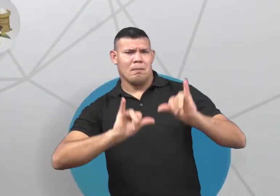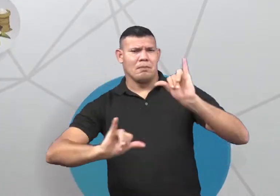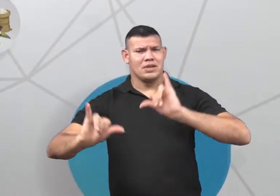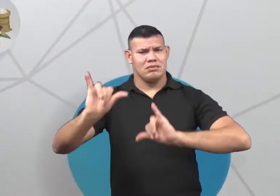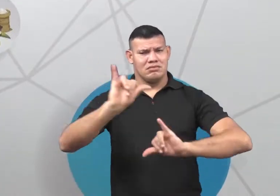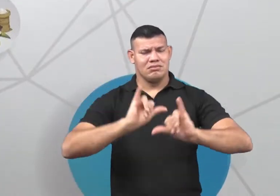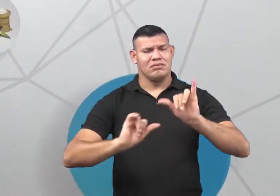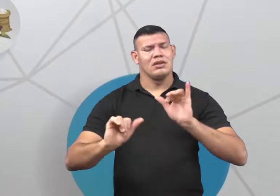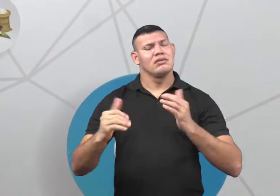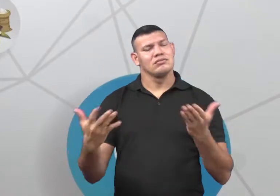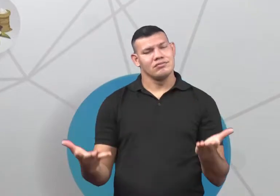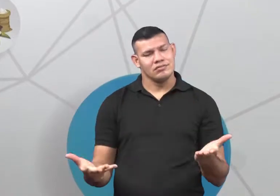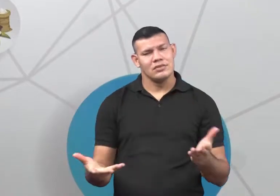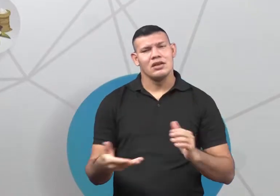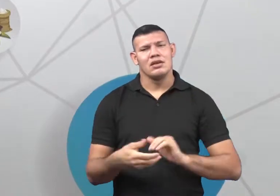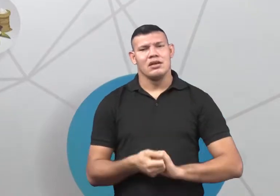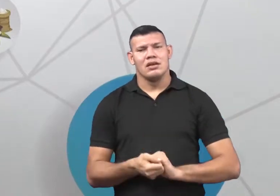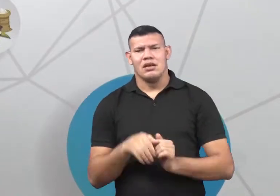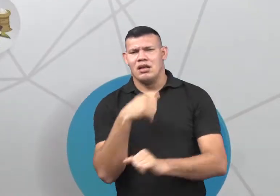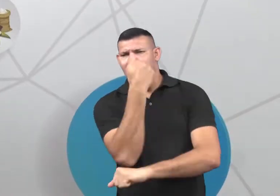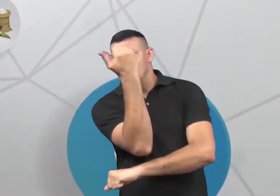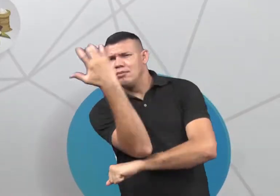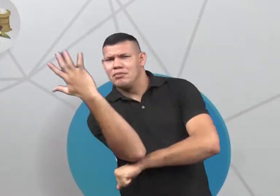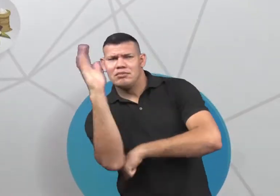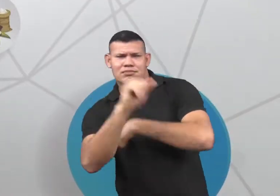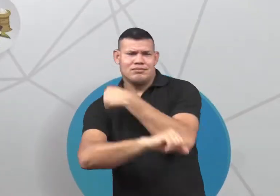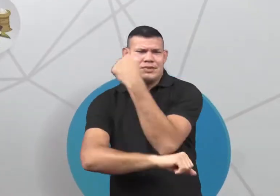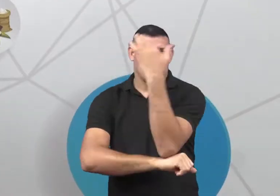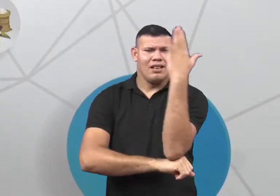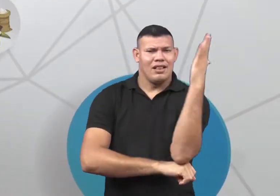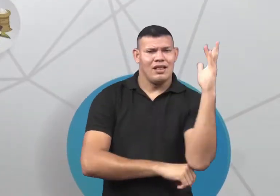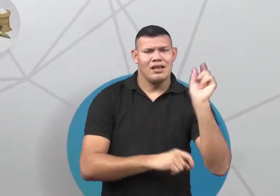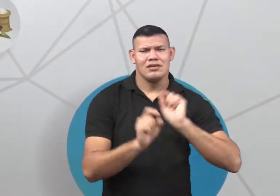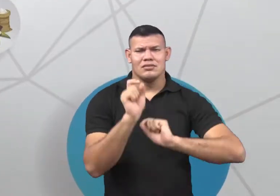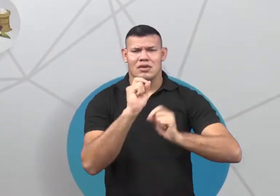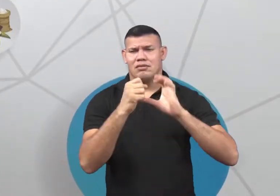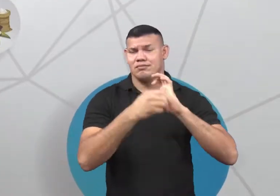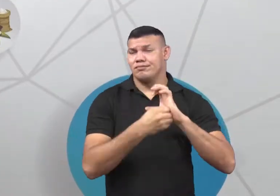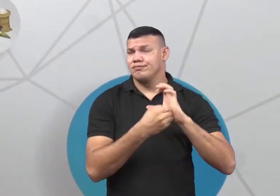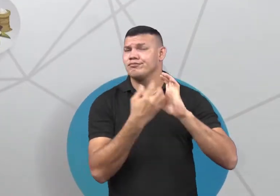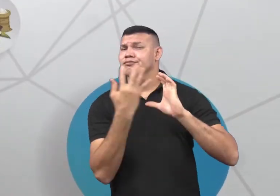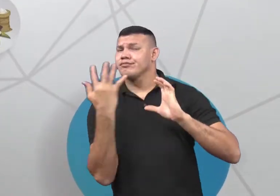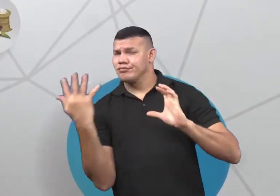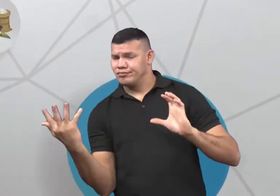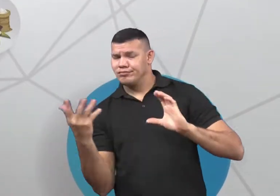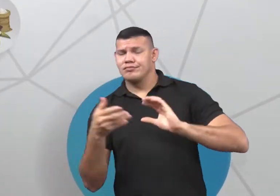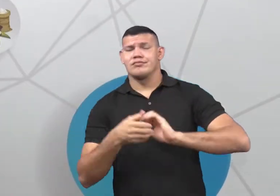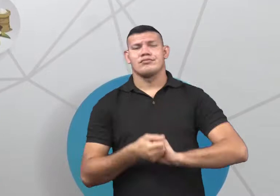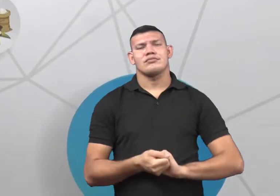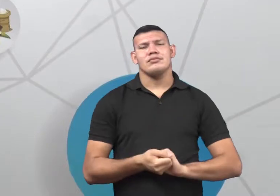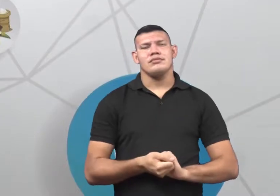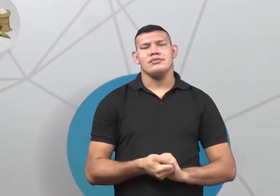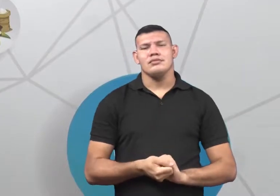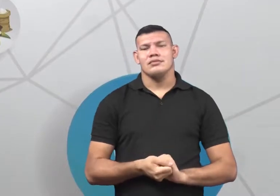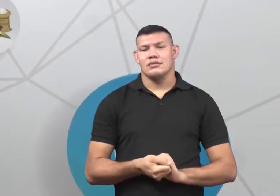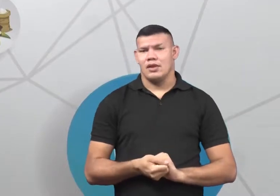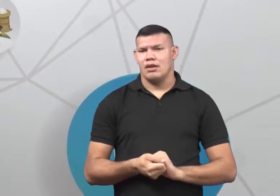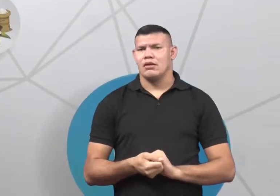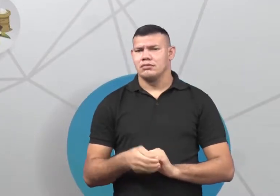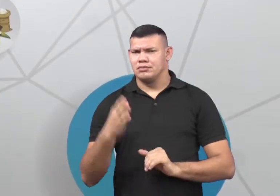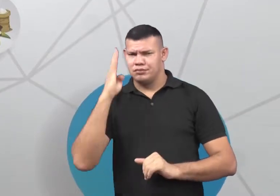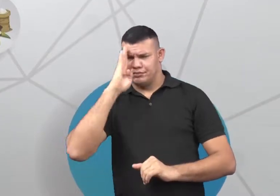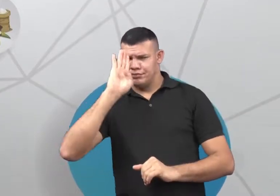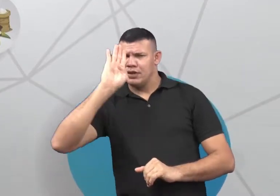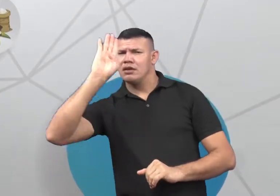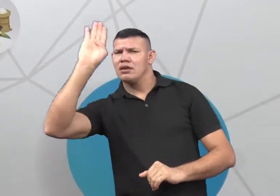conseguir diferenciar um do outro através dessas características que eu vou apresentar para vocês. A principal característica que a